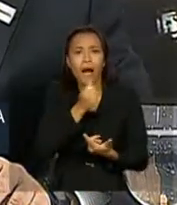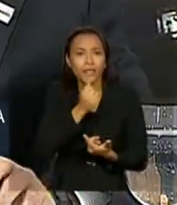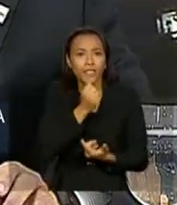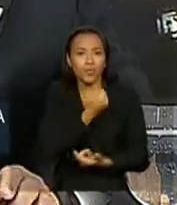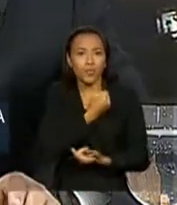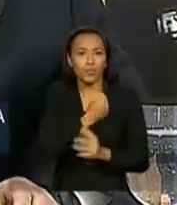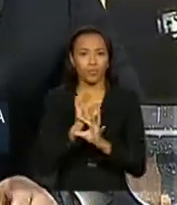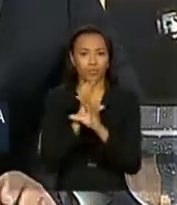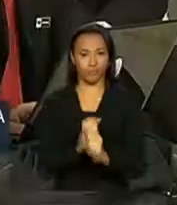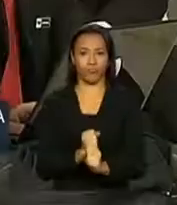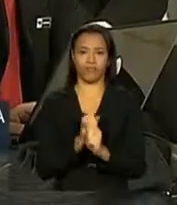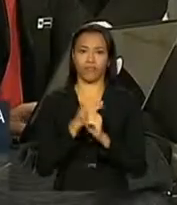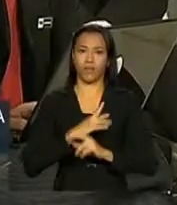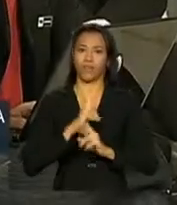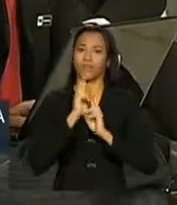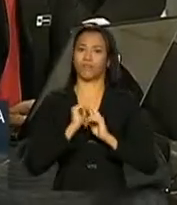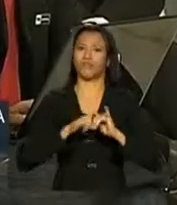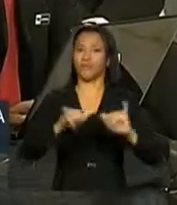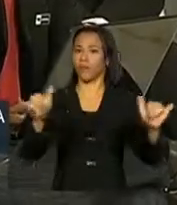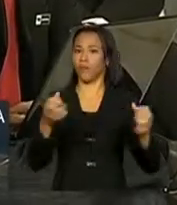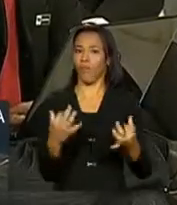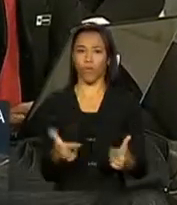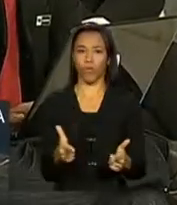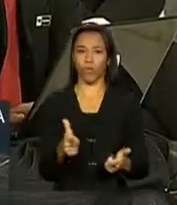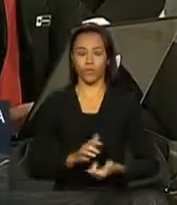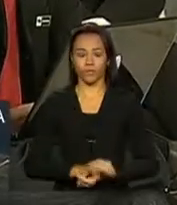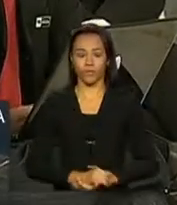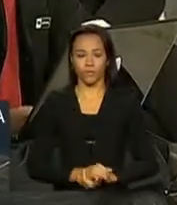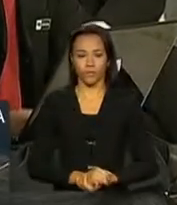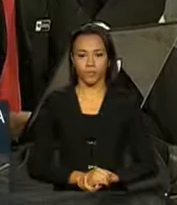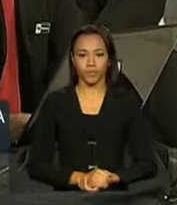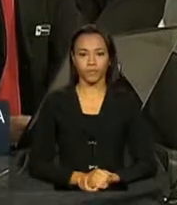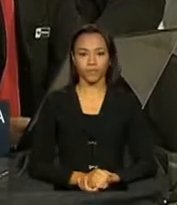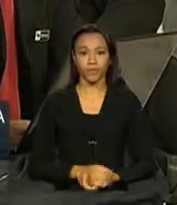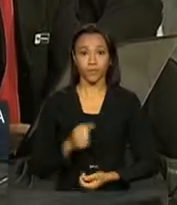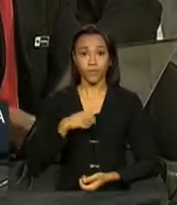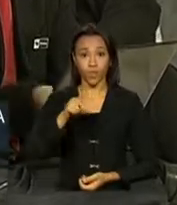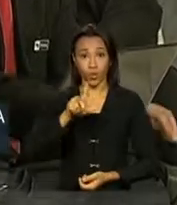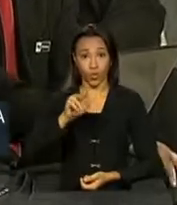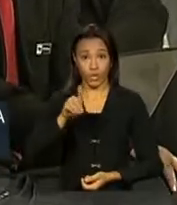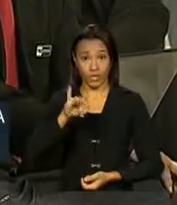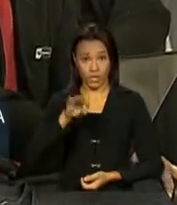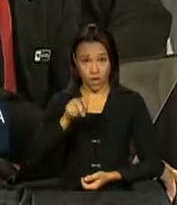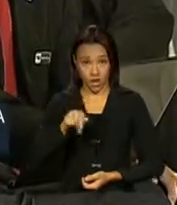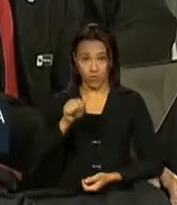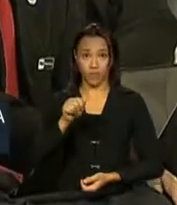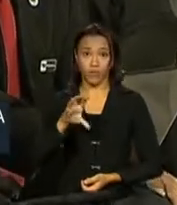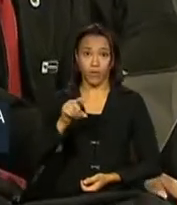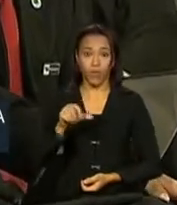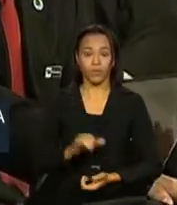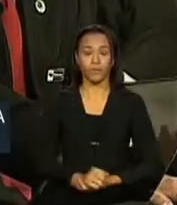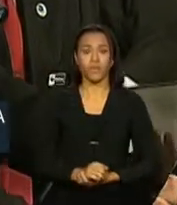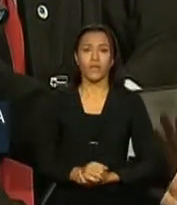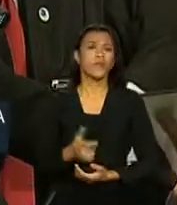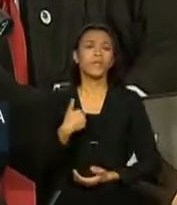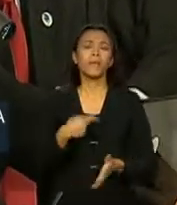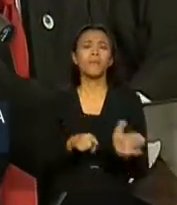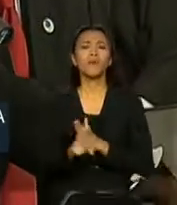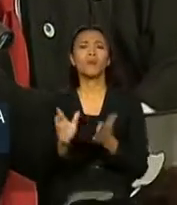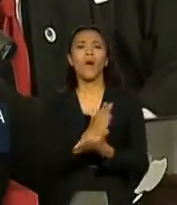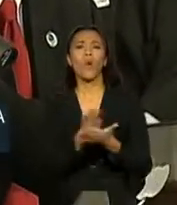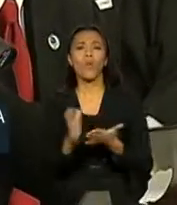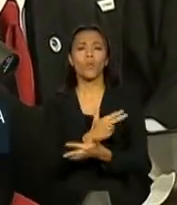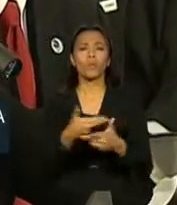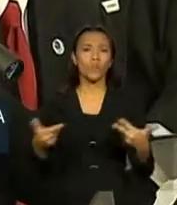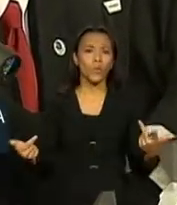todo fechado. Ok? Luciano Costa, do Jornal da Energia. Eu queria perguntar sobre algumas coisas que vinham se